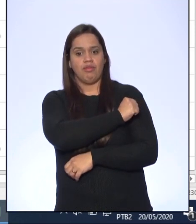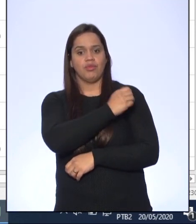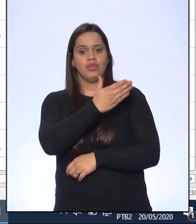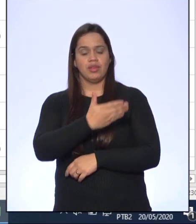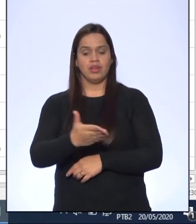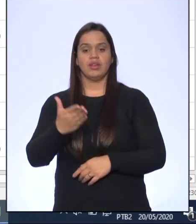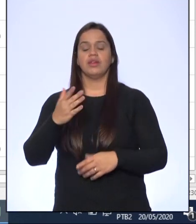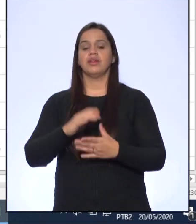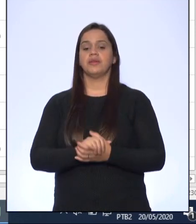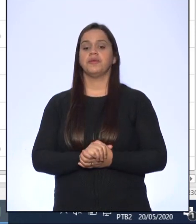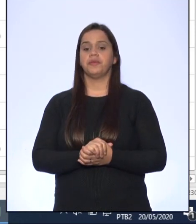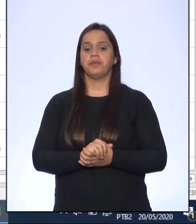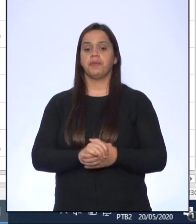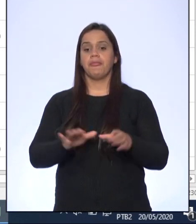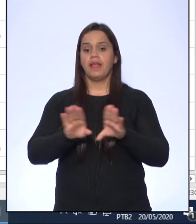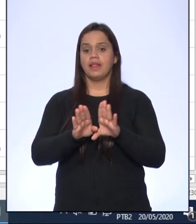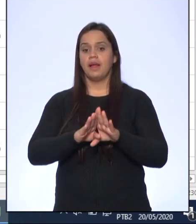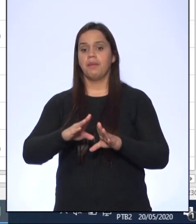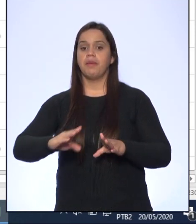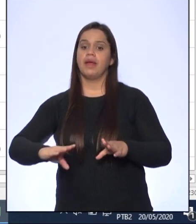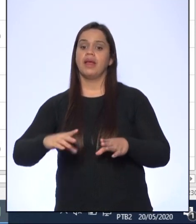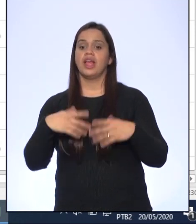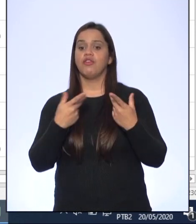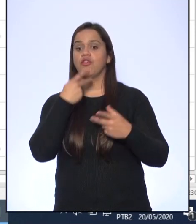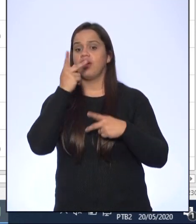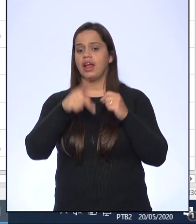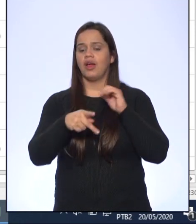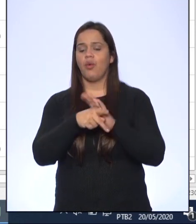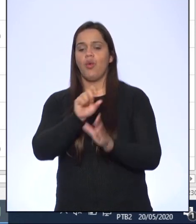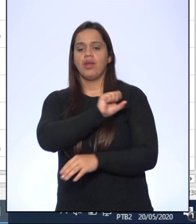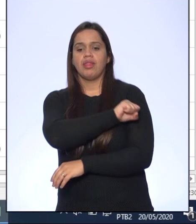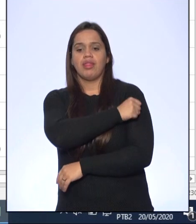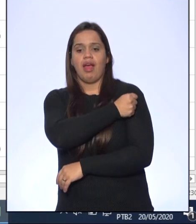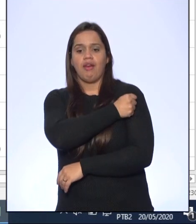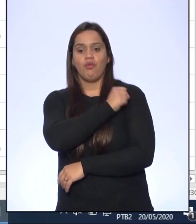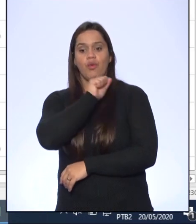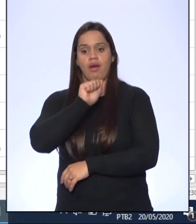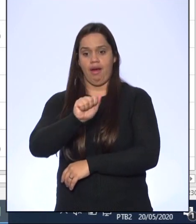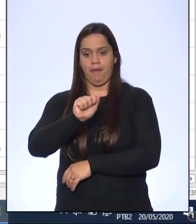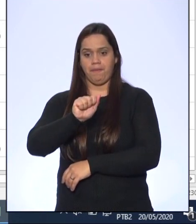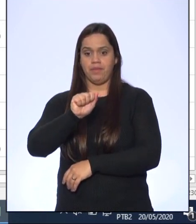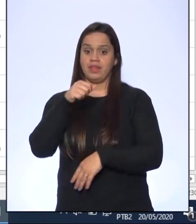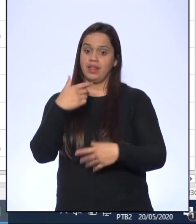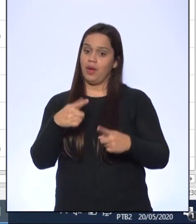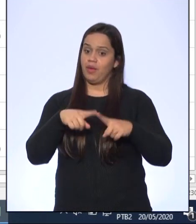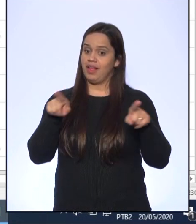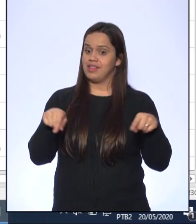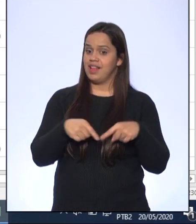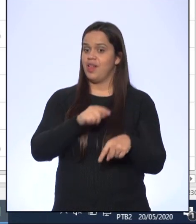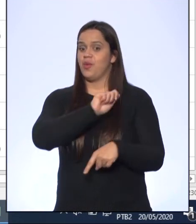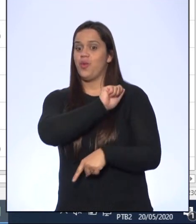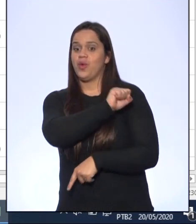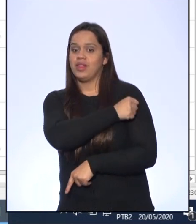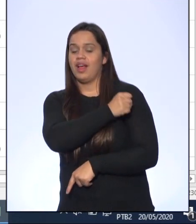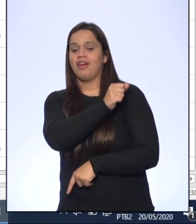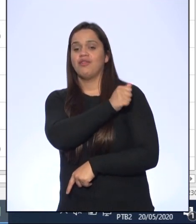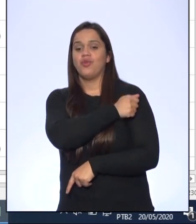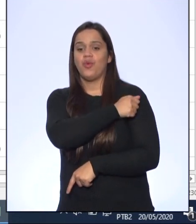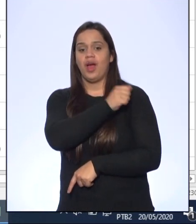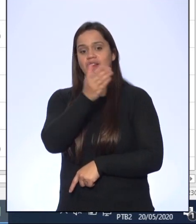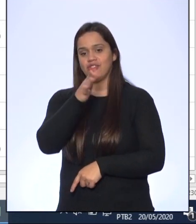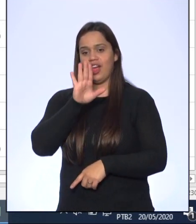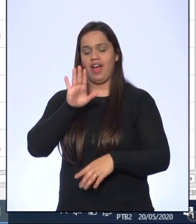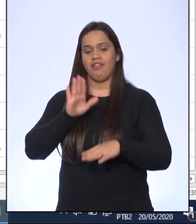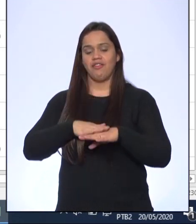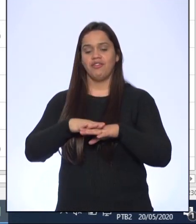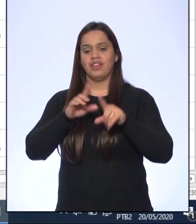E para agradar alguns alunos, eu vou chamar 8º ano A. Então, para quem do 8º ano A aí, eu já construí o gráfico de vocês.